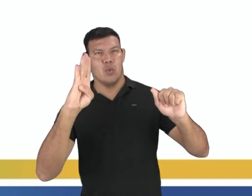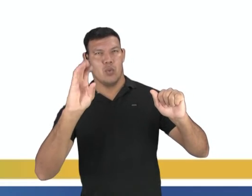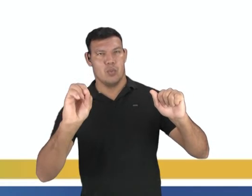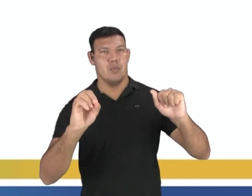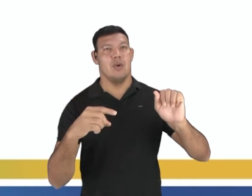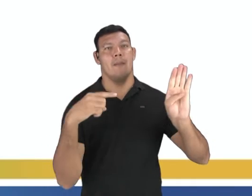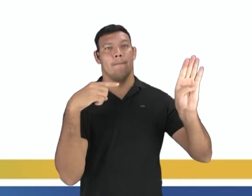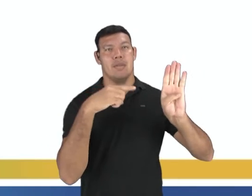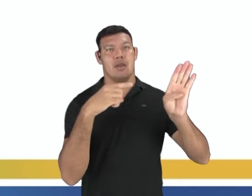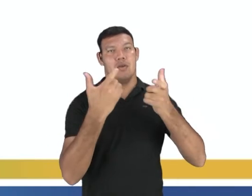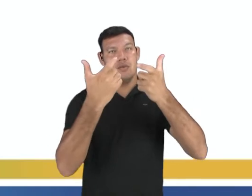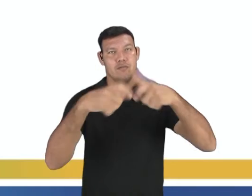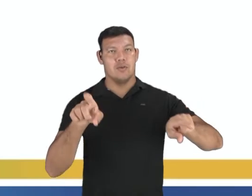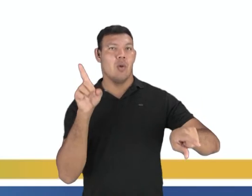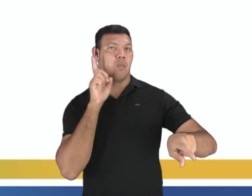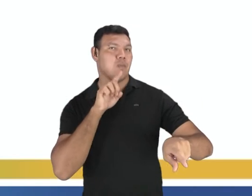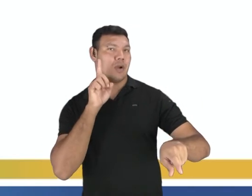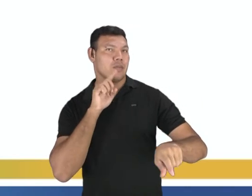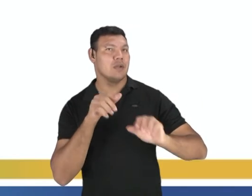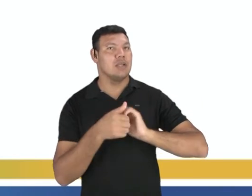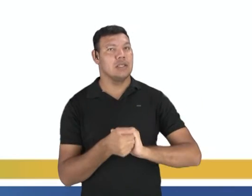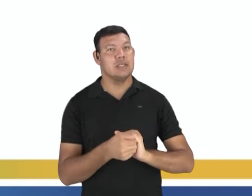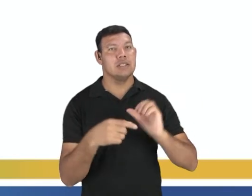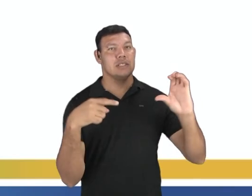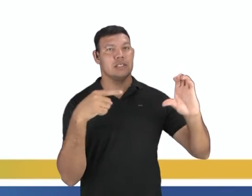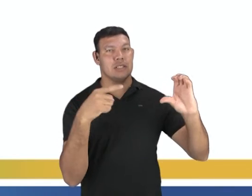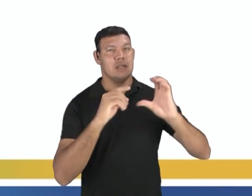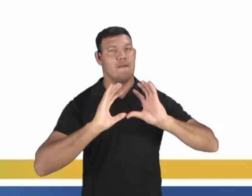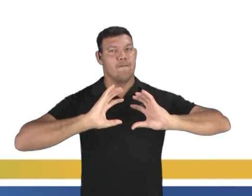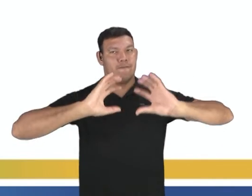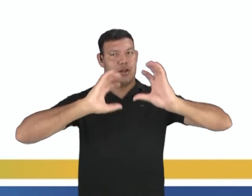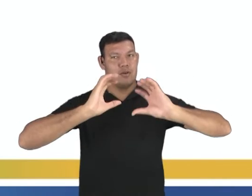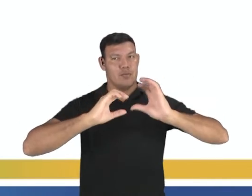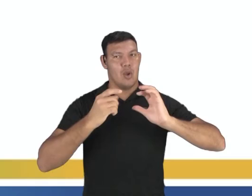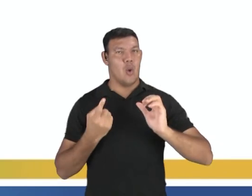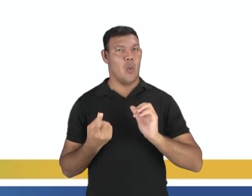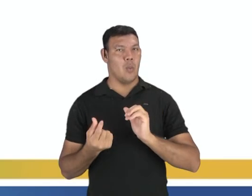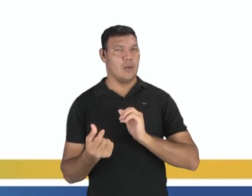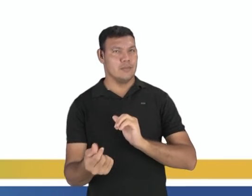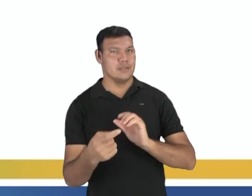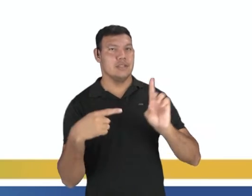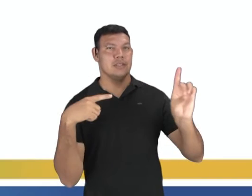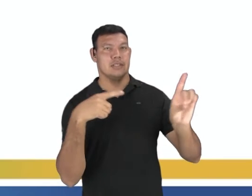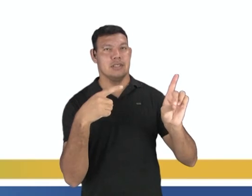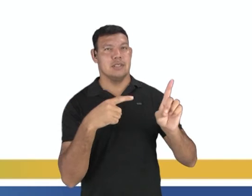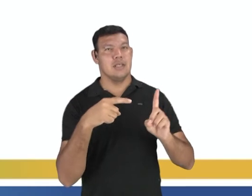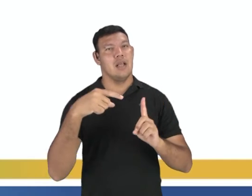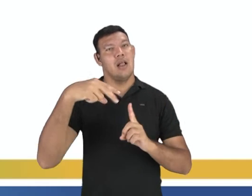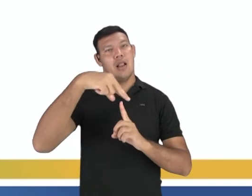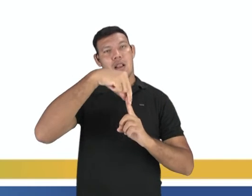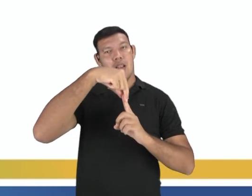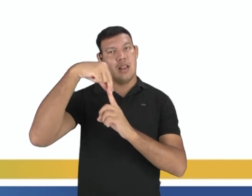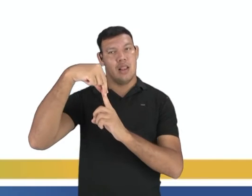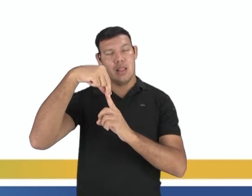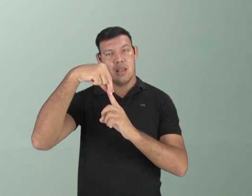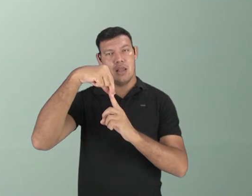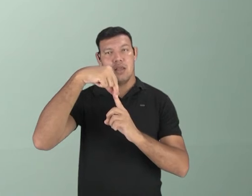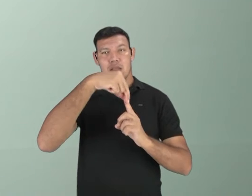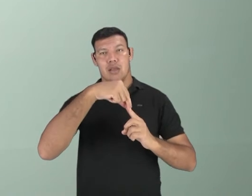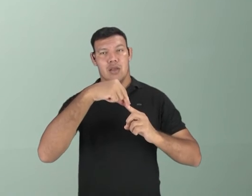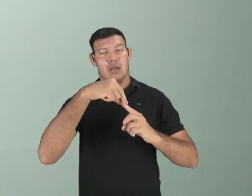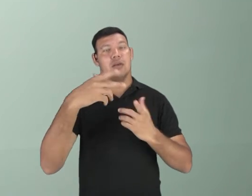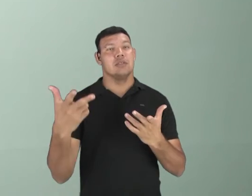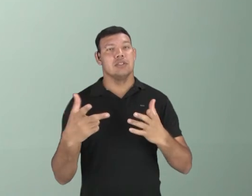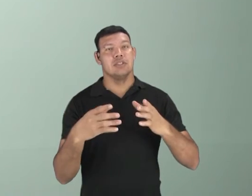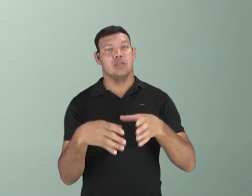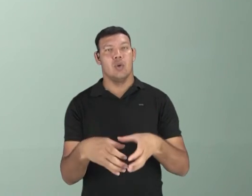na garrafa. Ou letra E, desenhos às cegas. Galera, o lençol ball nós vimos da aula de hoje. É um exemplo de